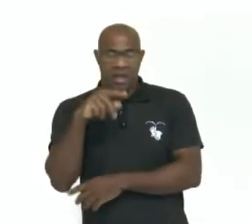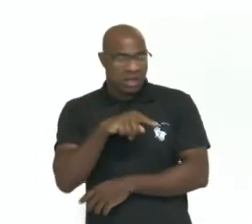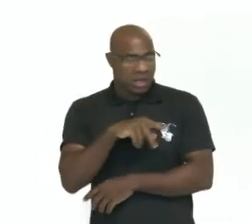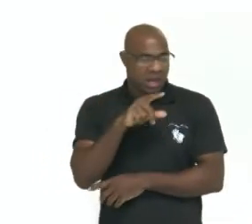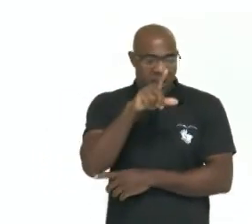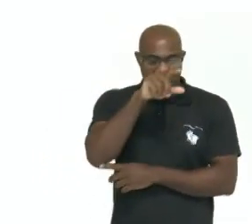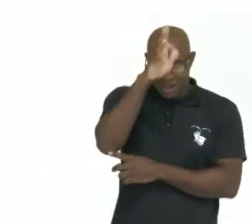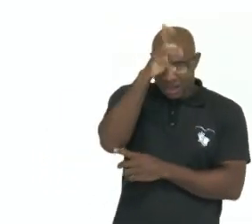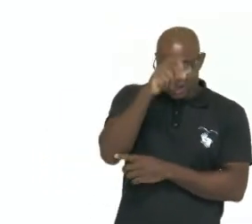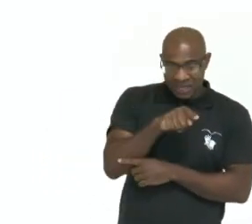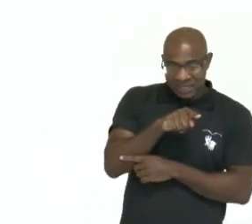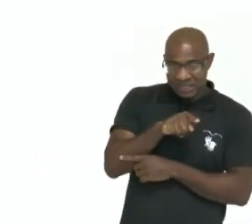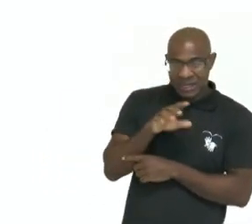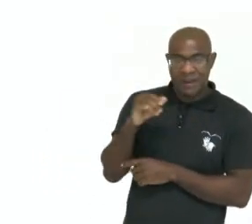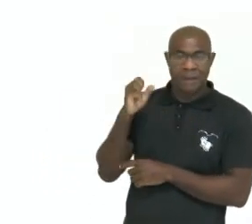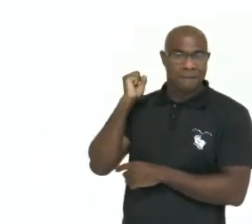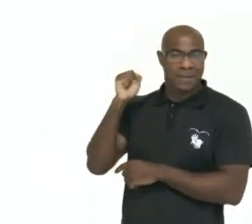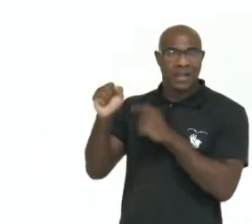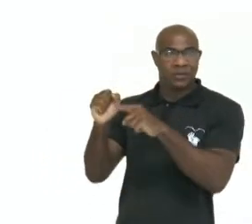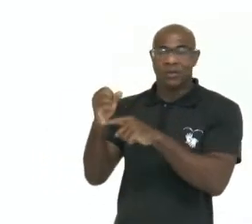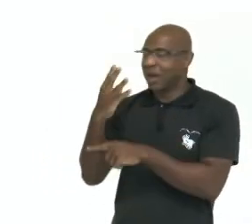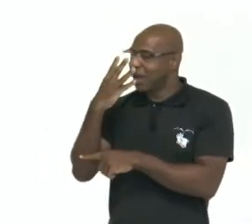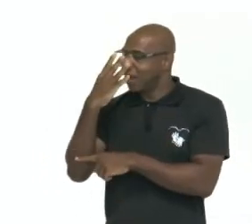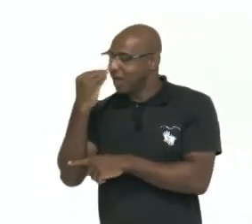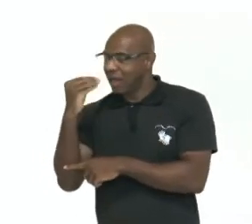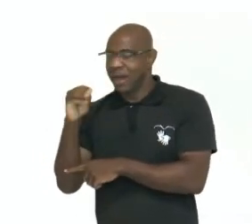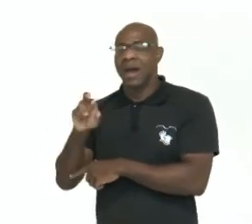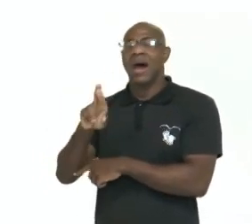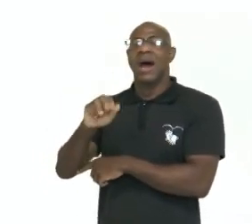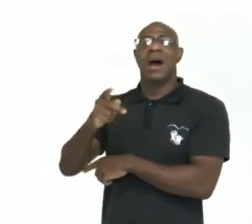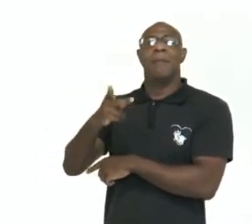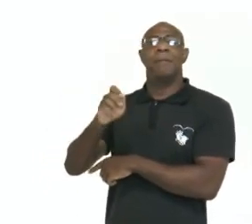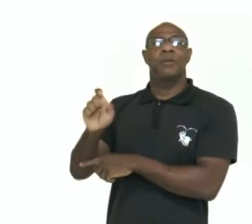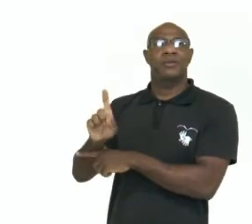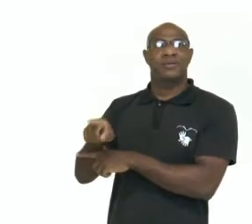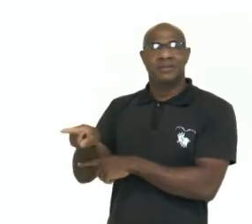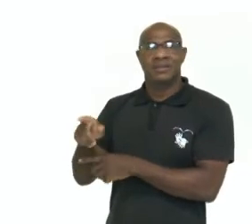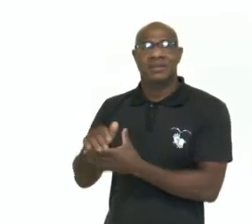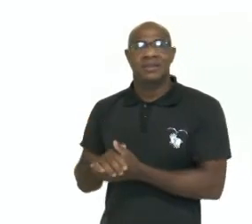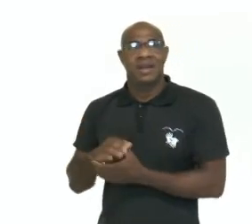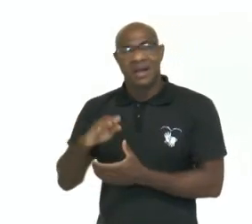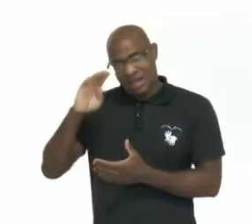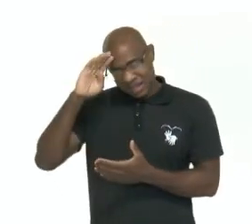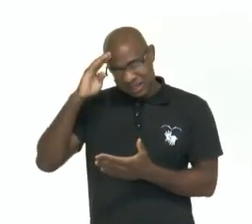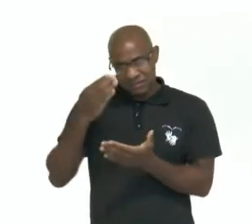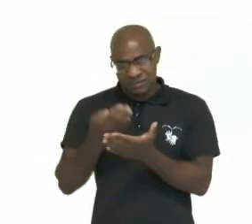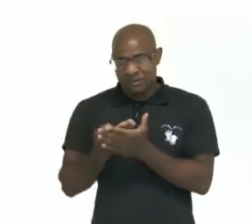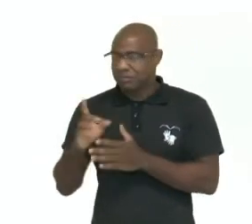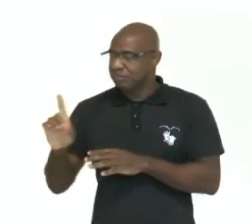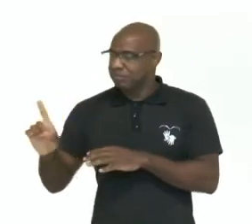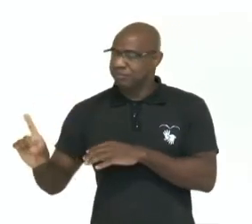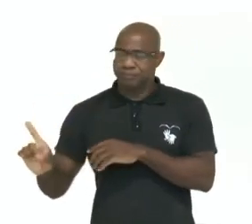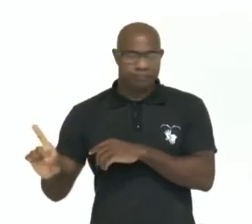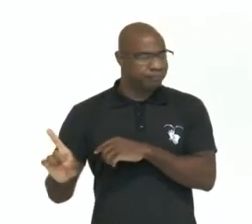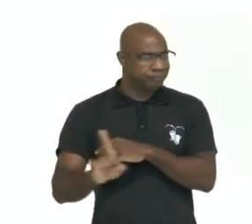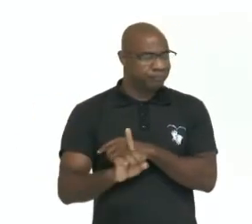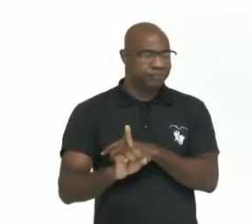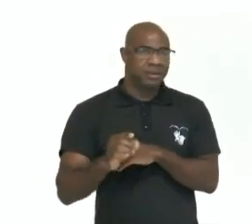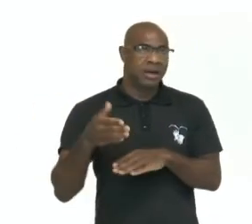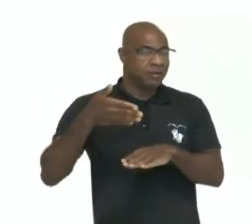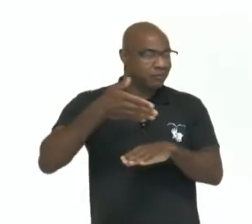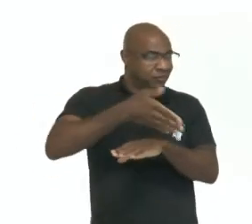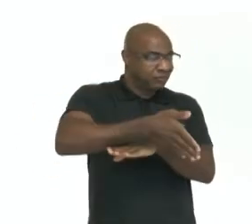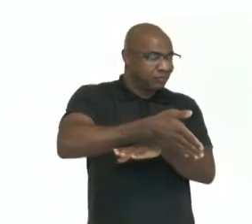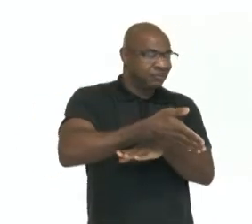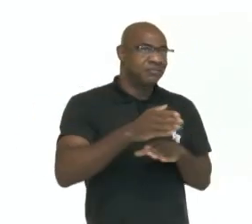A invasora entrou no galpão onde as galinhas vivem no começo de março. Acredita-se que a raposa tenha passado pelo portão automático da área das